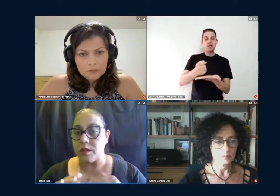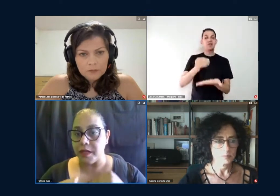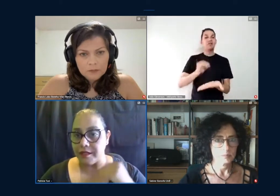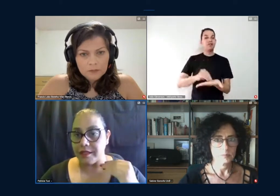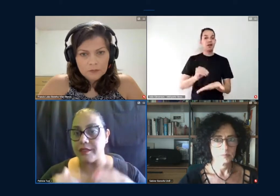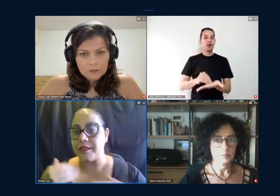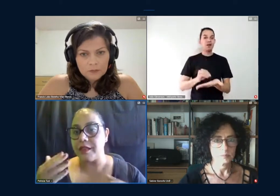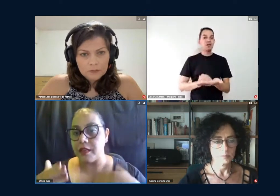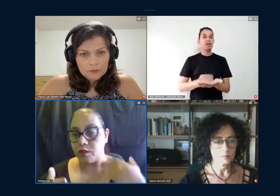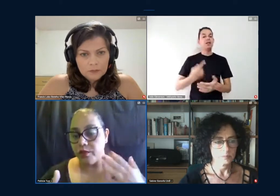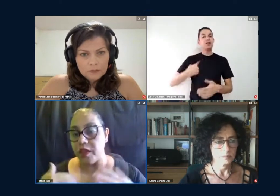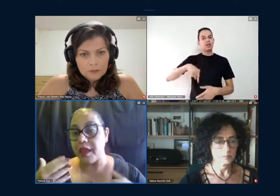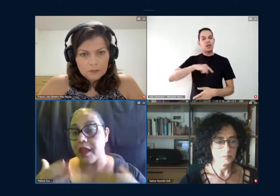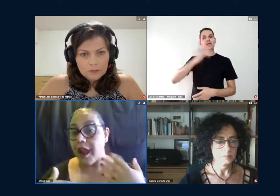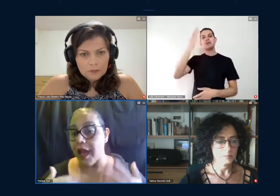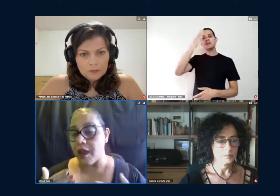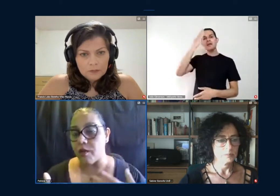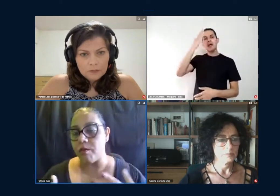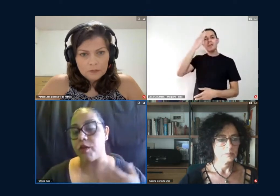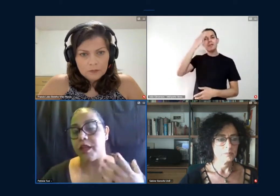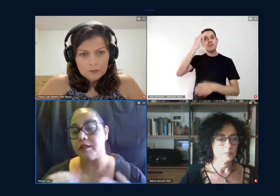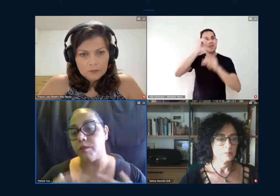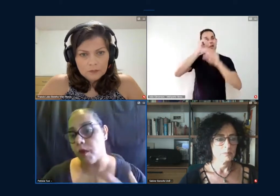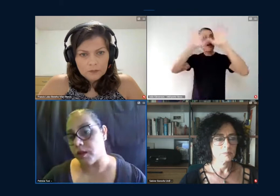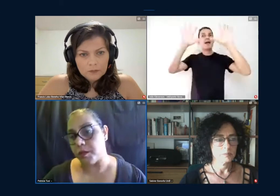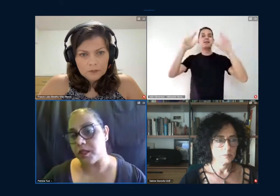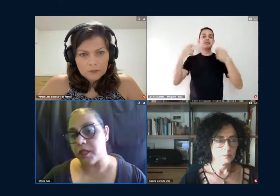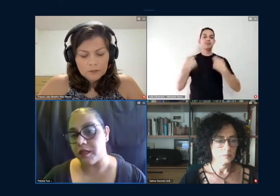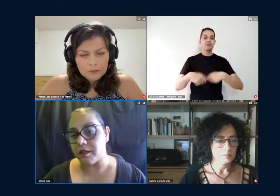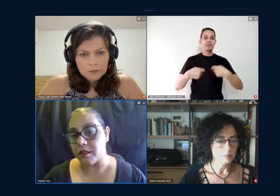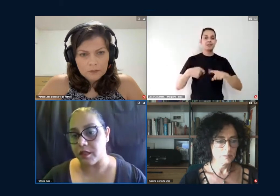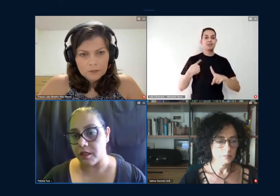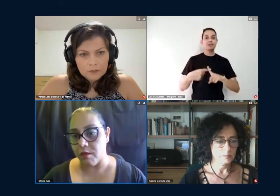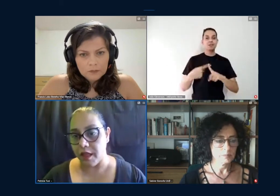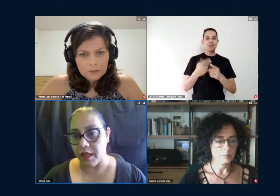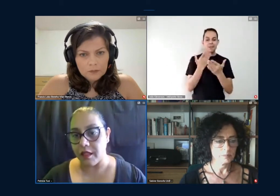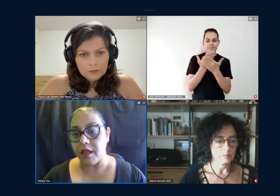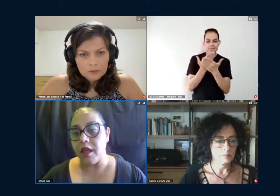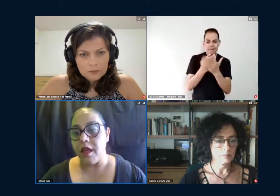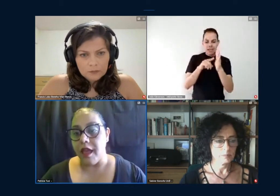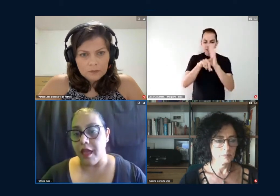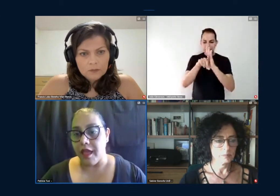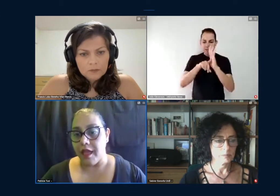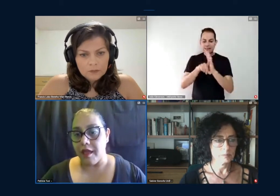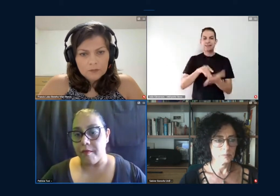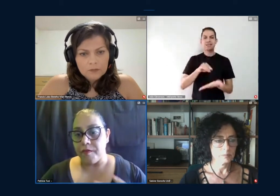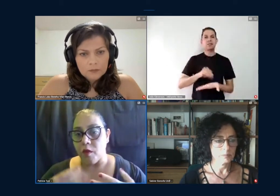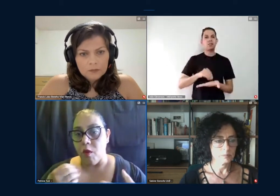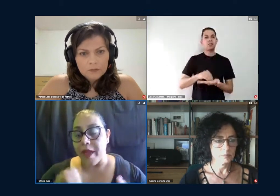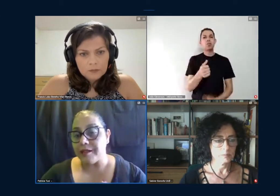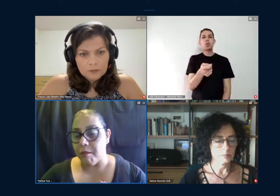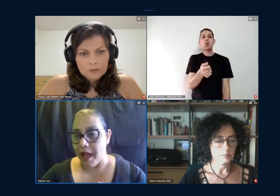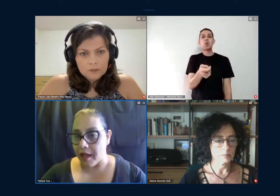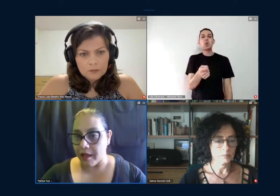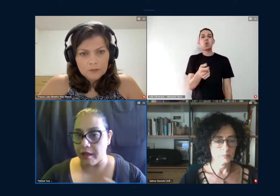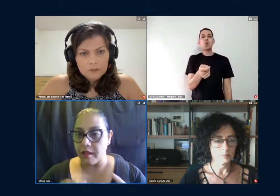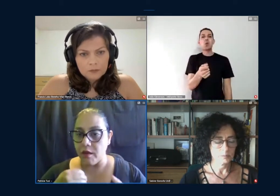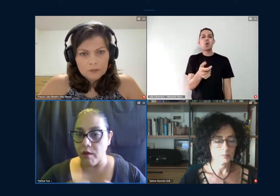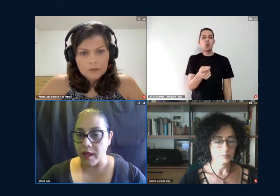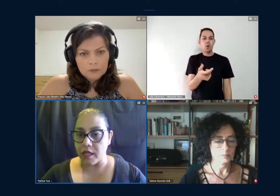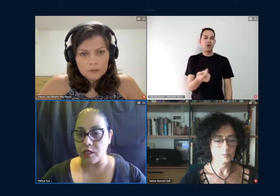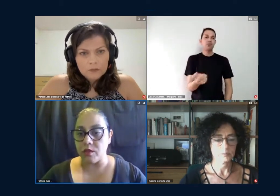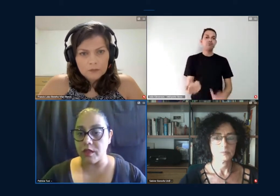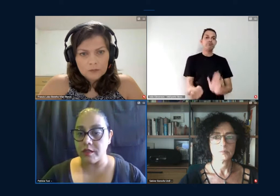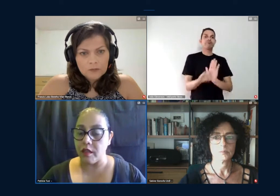entende que precisa que isso fique claro, porque são poucas pesquisas que estão ainda com essa marca,